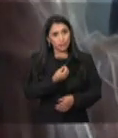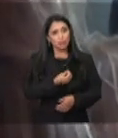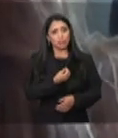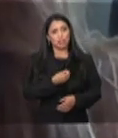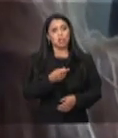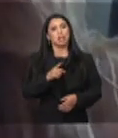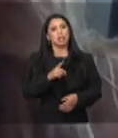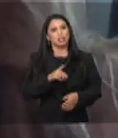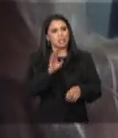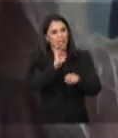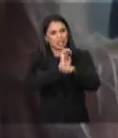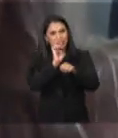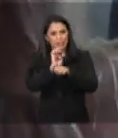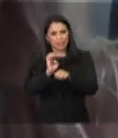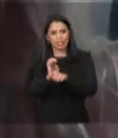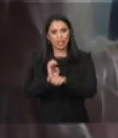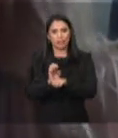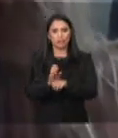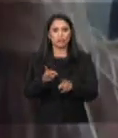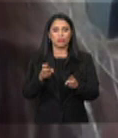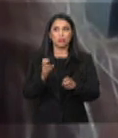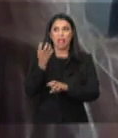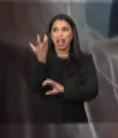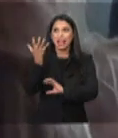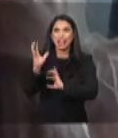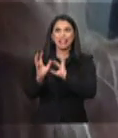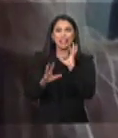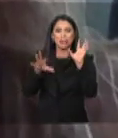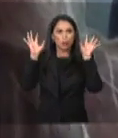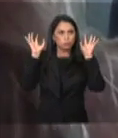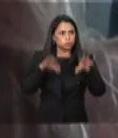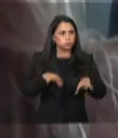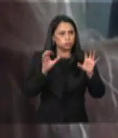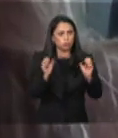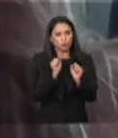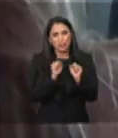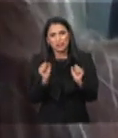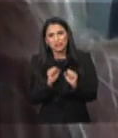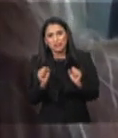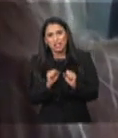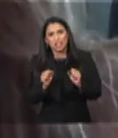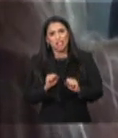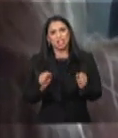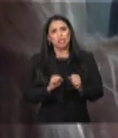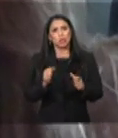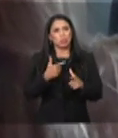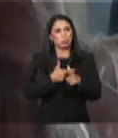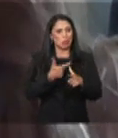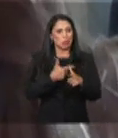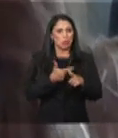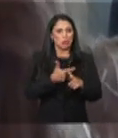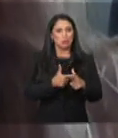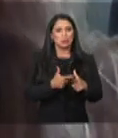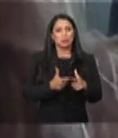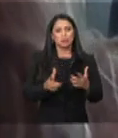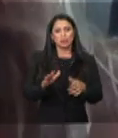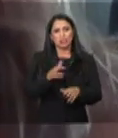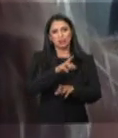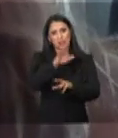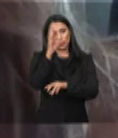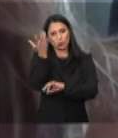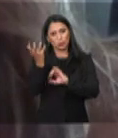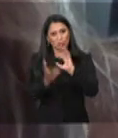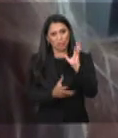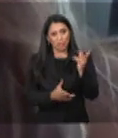observamos que interpretes climáticas como chuva frio catástrofes ambientais sacrificam ainda